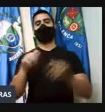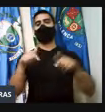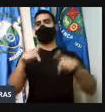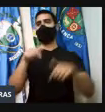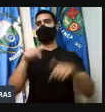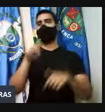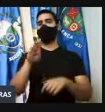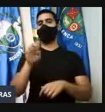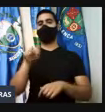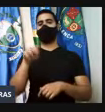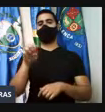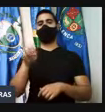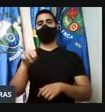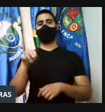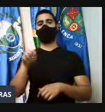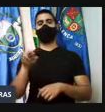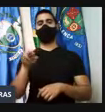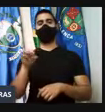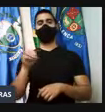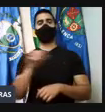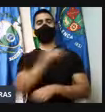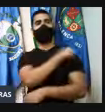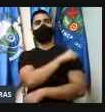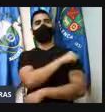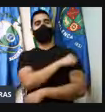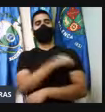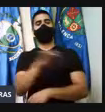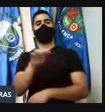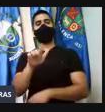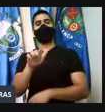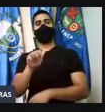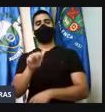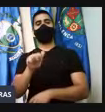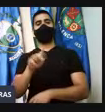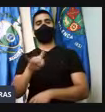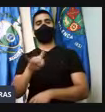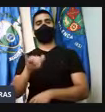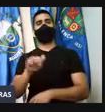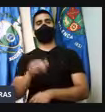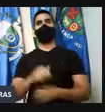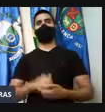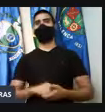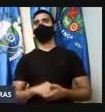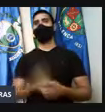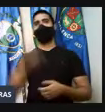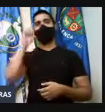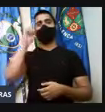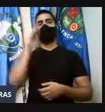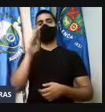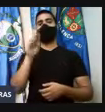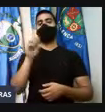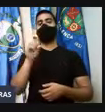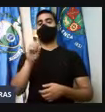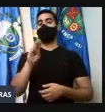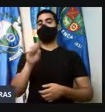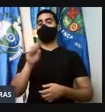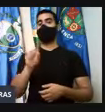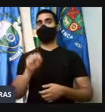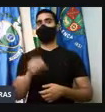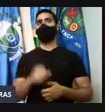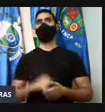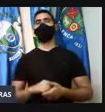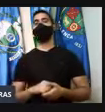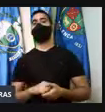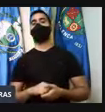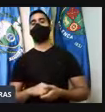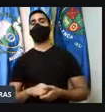benemérito municipal à enfermeira Flávia Elias Francis Pereira de Paula, chefe da UBS de Quirino, dando ainda outras